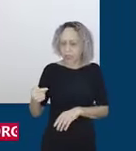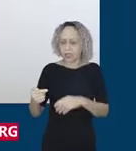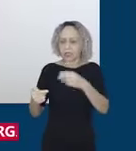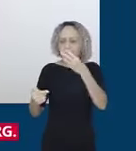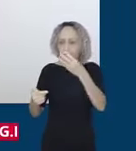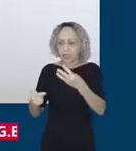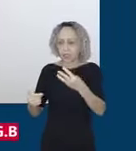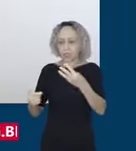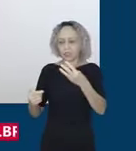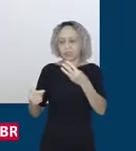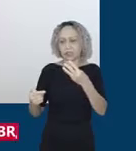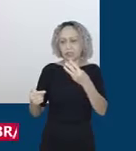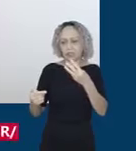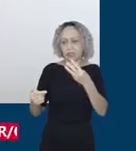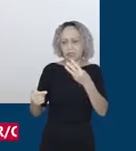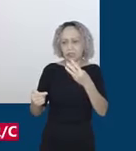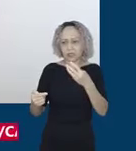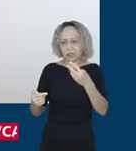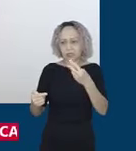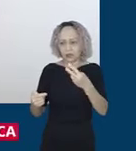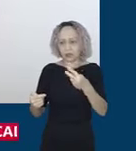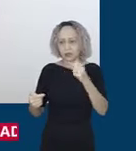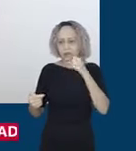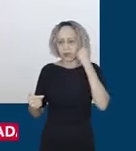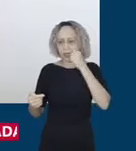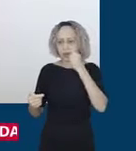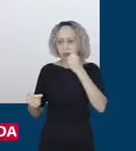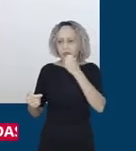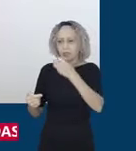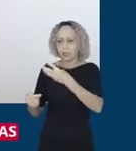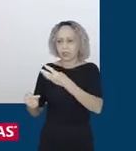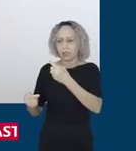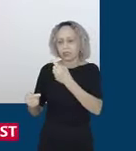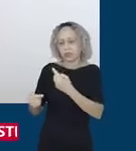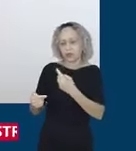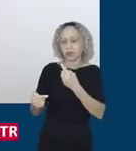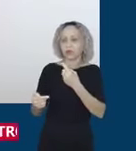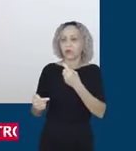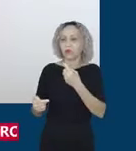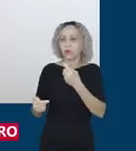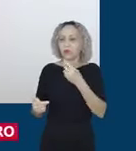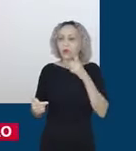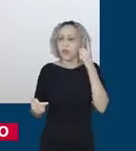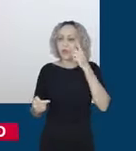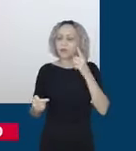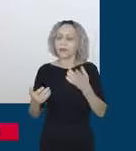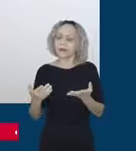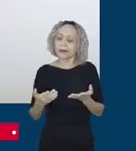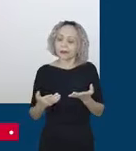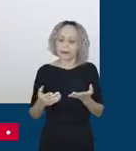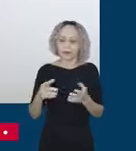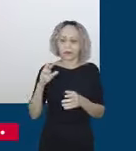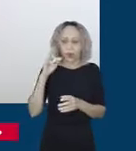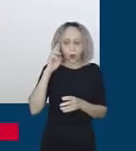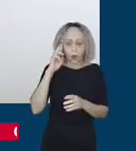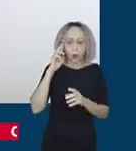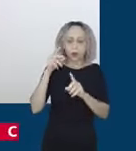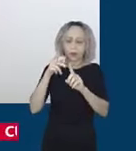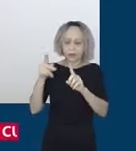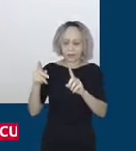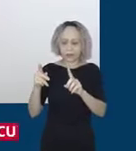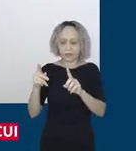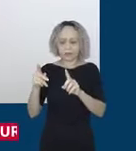deputados. É bom lembrar que o presidente Rodrigo Pacheco foi um dos primeiros a assinar essa frente. Eu coordeno aqui